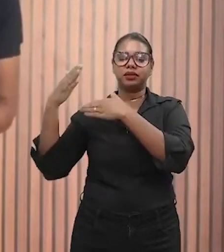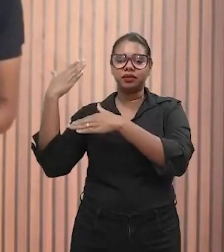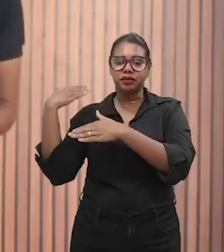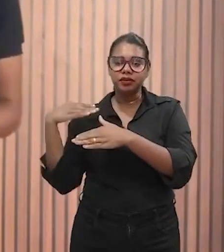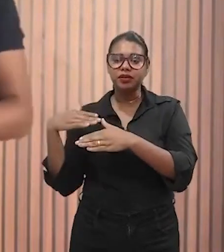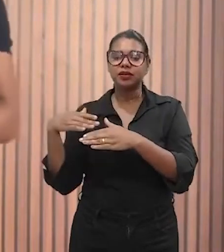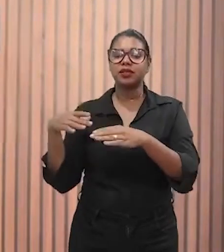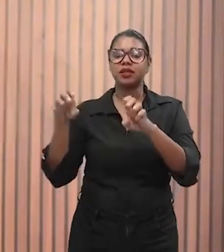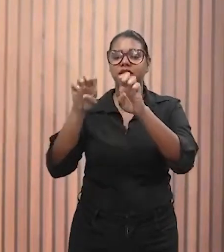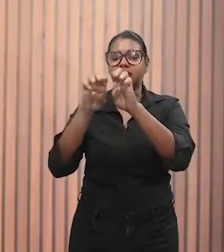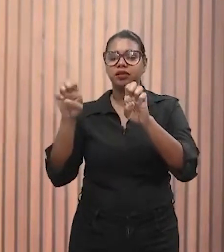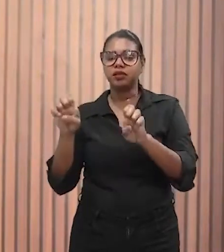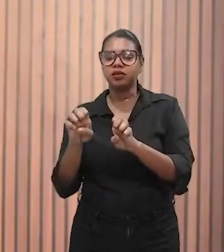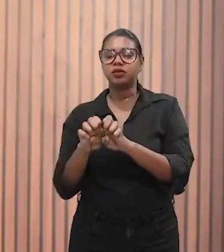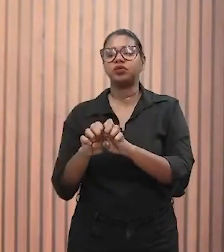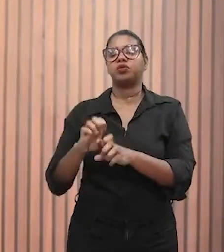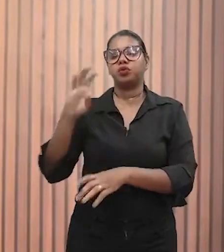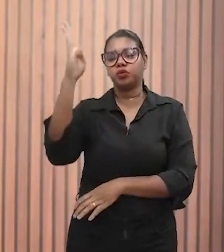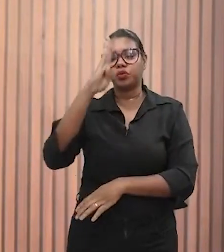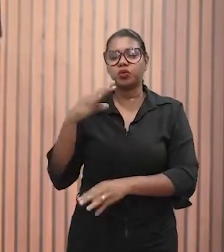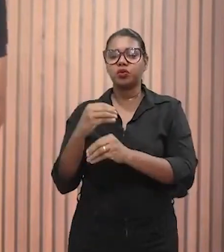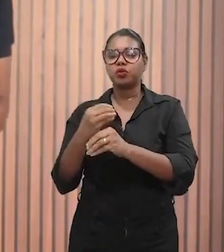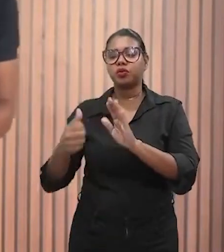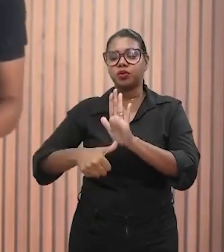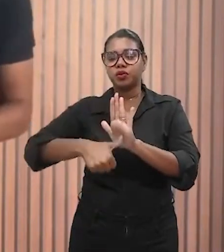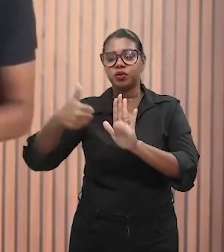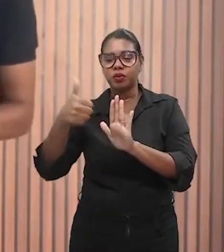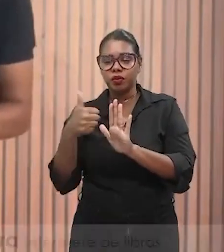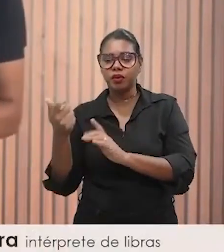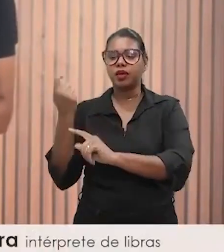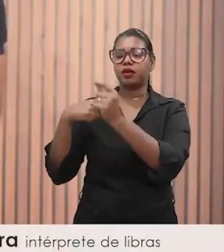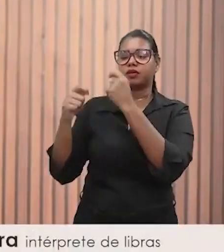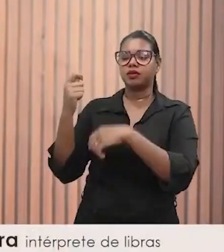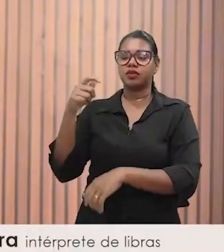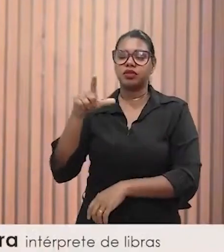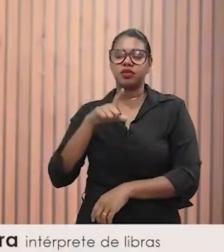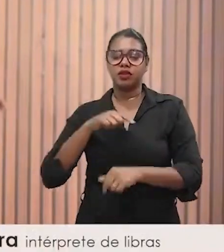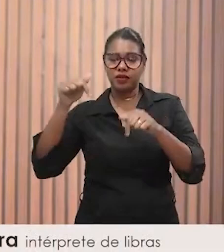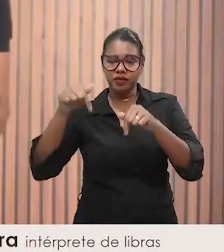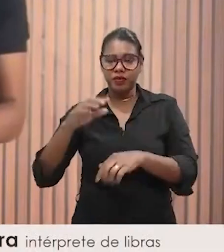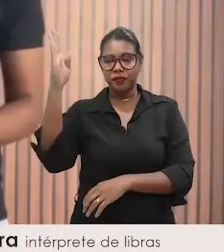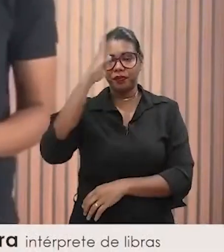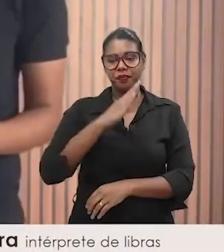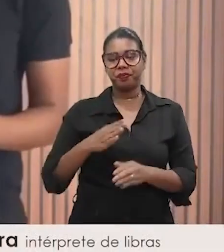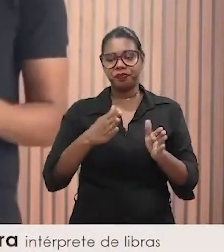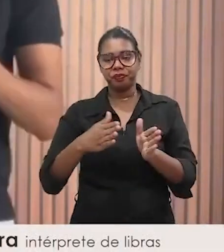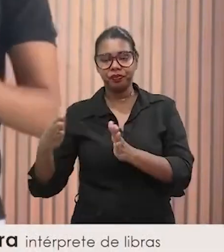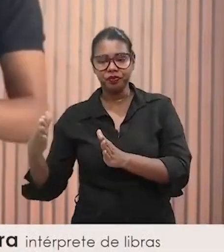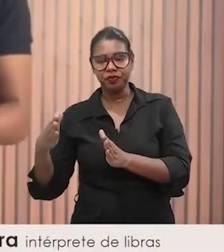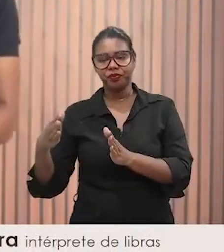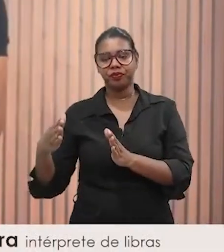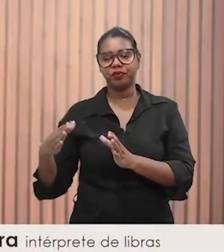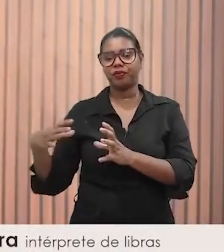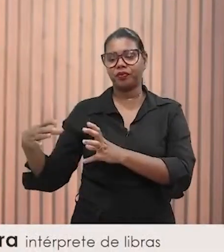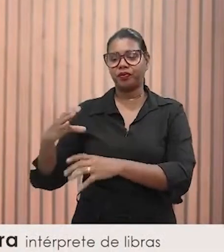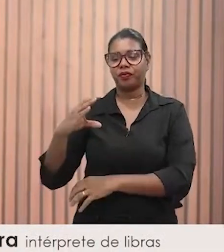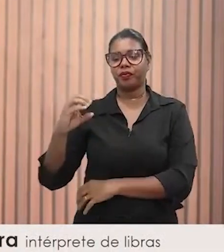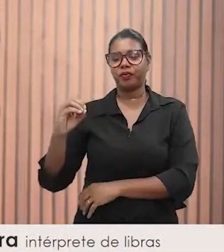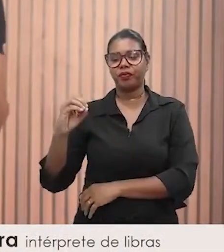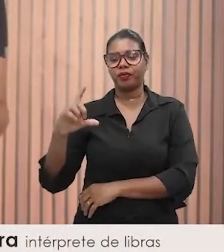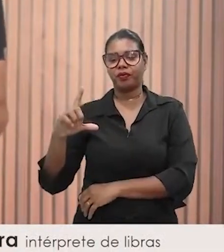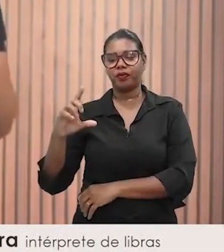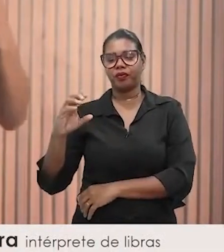territorial brasileira, né? Então, o primeiro momento da administração que nós tivemos aqui no Brasil, no período colonial, nós podemos chamar de